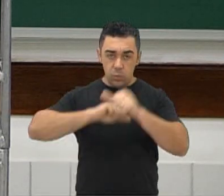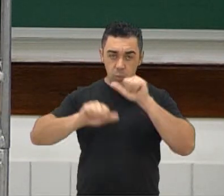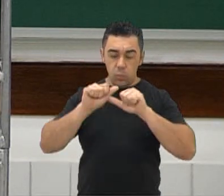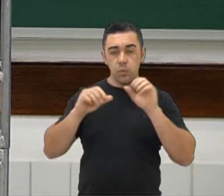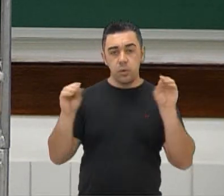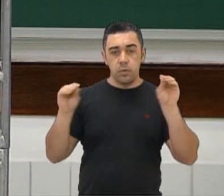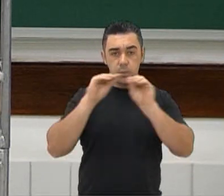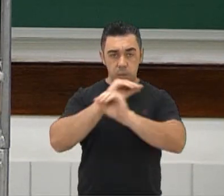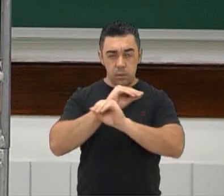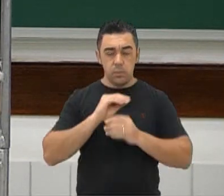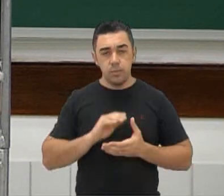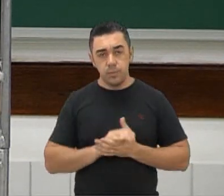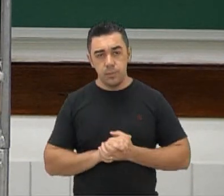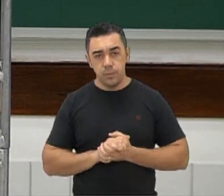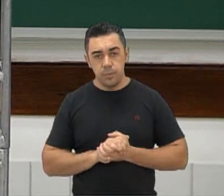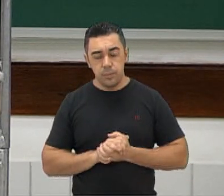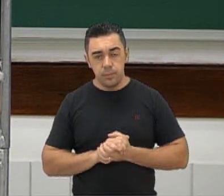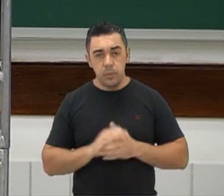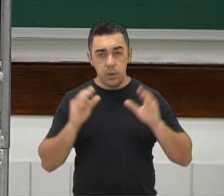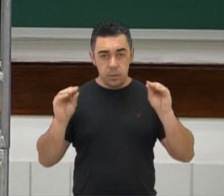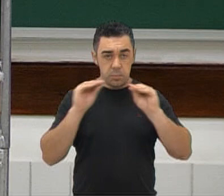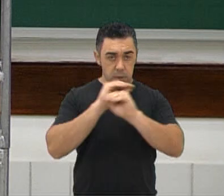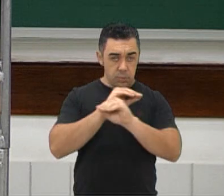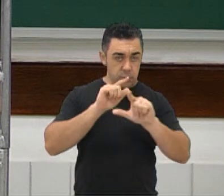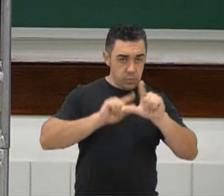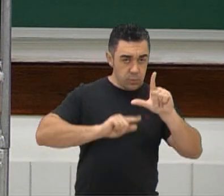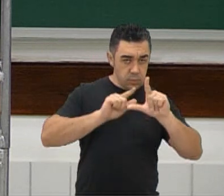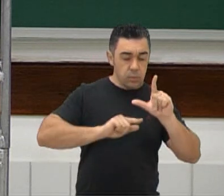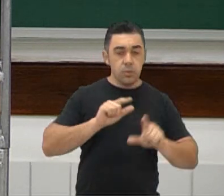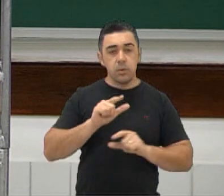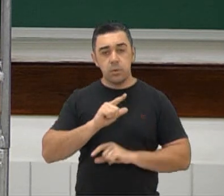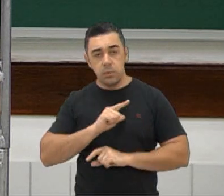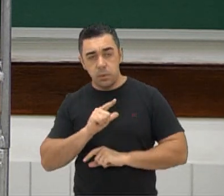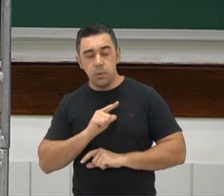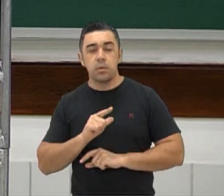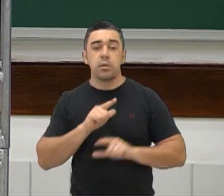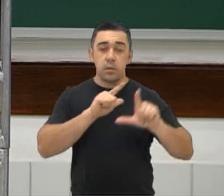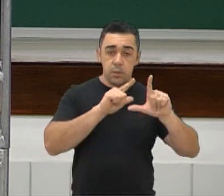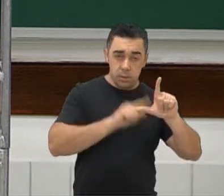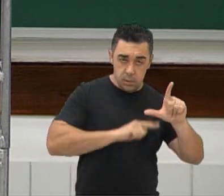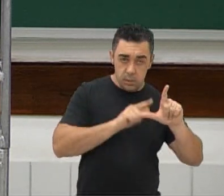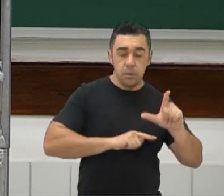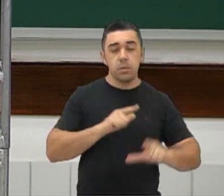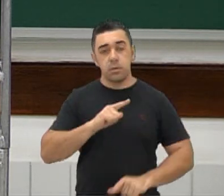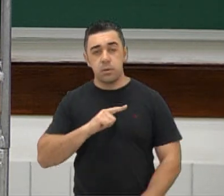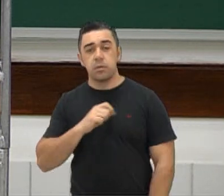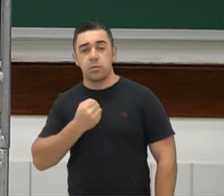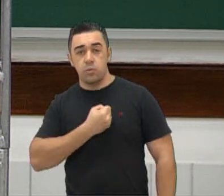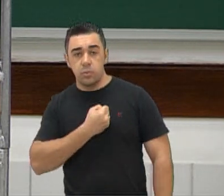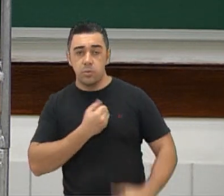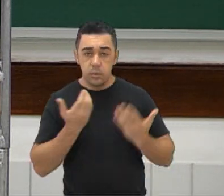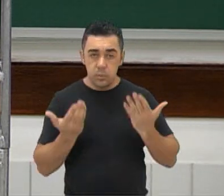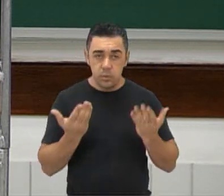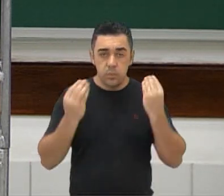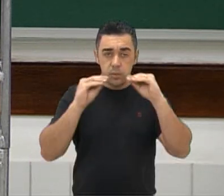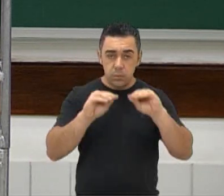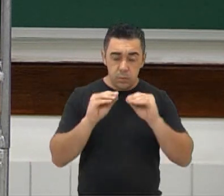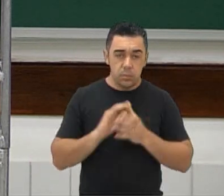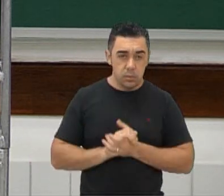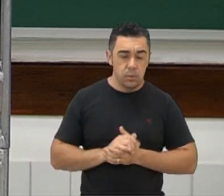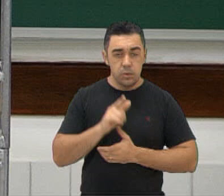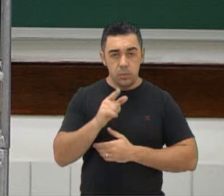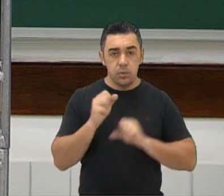expressão. As expressões algébricas apresentam letras e números. Aquilo que o professor falou, você pode